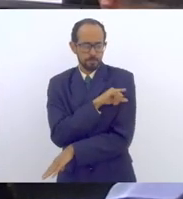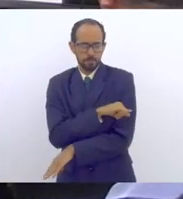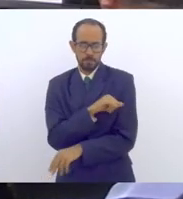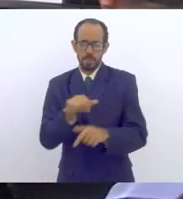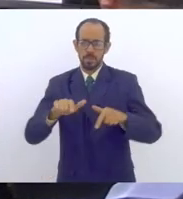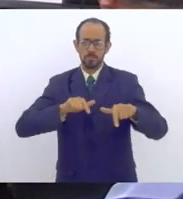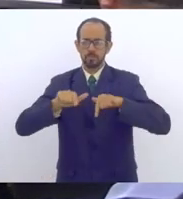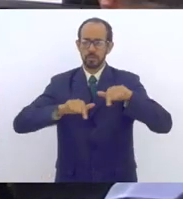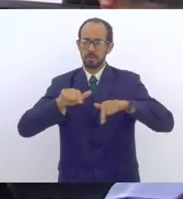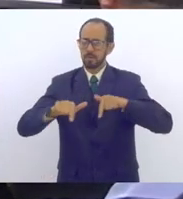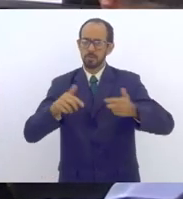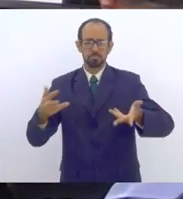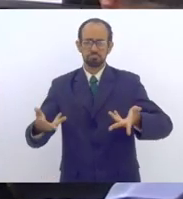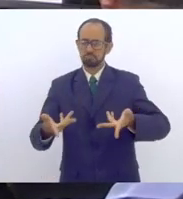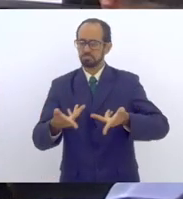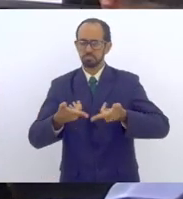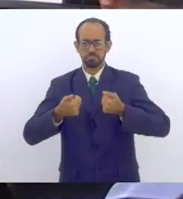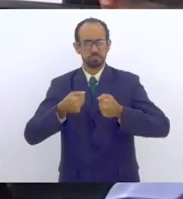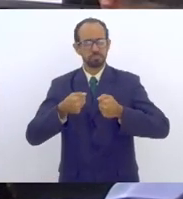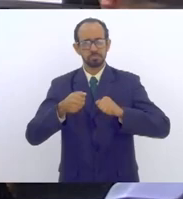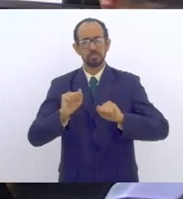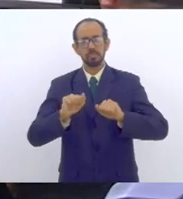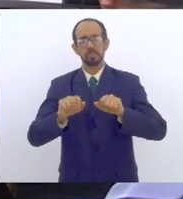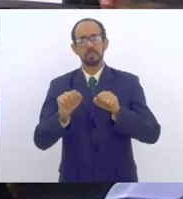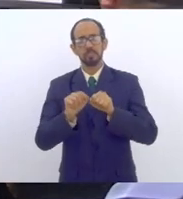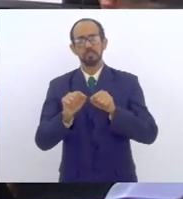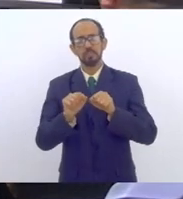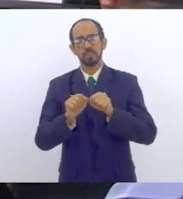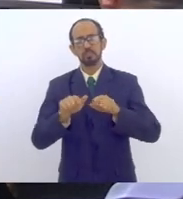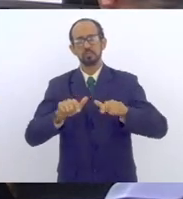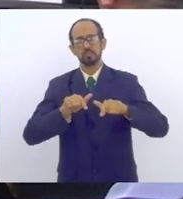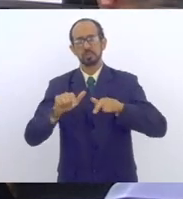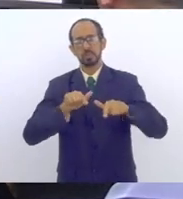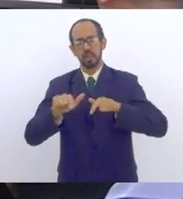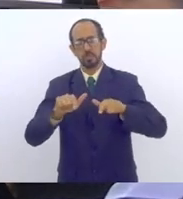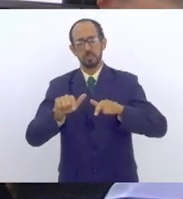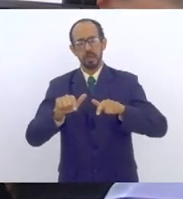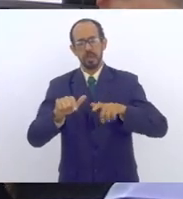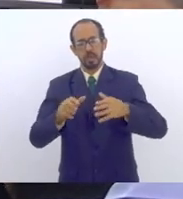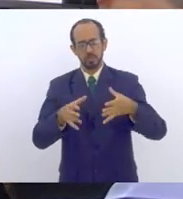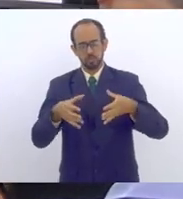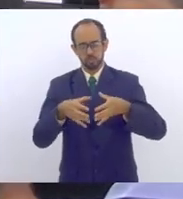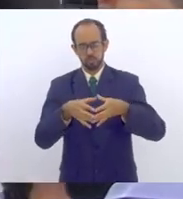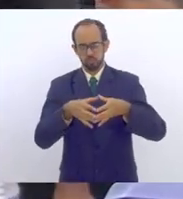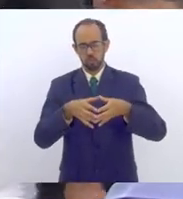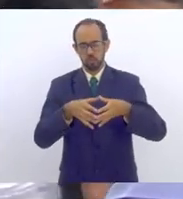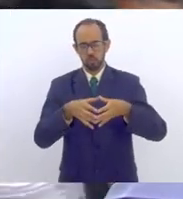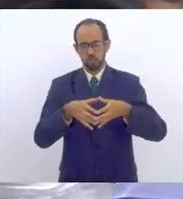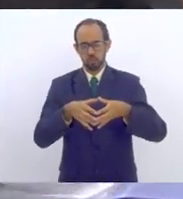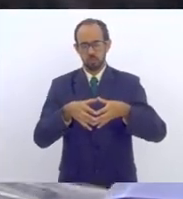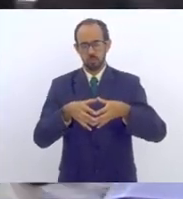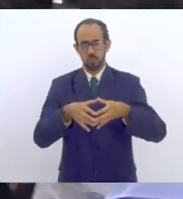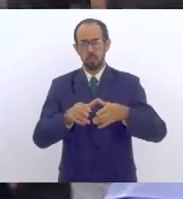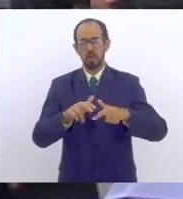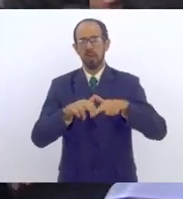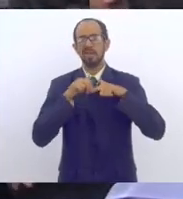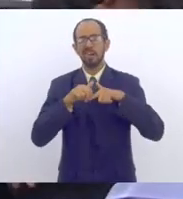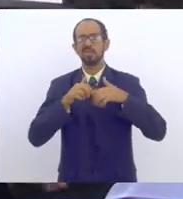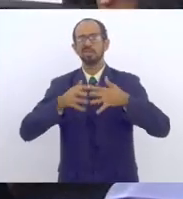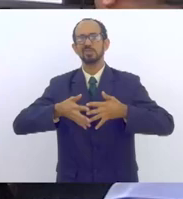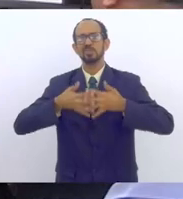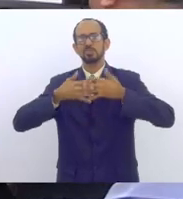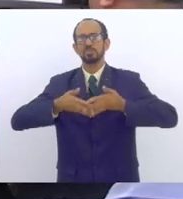excelente serviços e teve uma atuação de destaque na Força Tarefa montada pelo Governo do Estado por ocasião da catástrofe